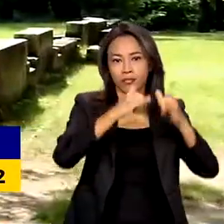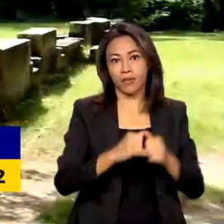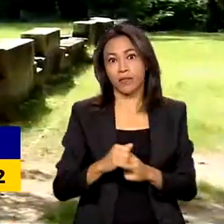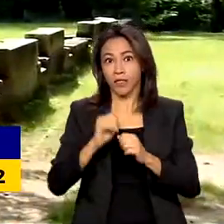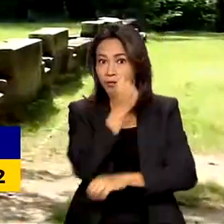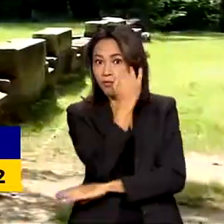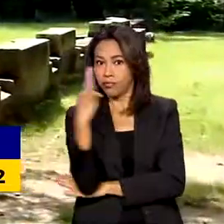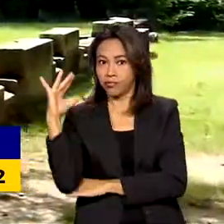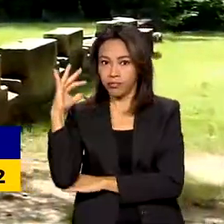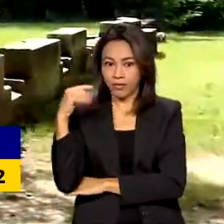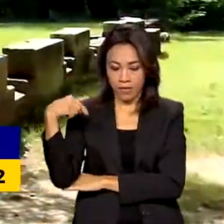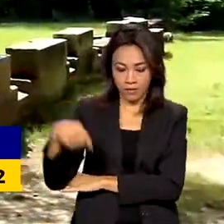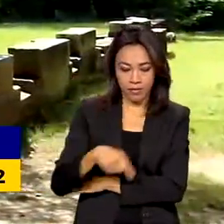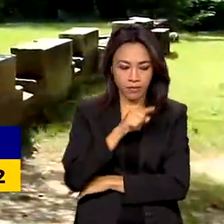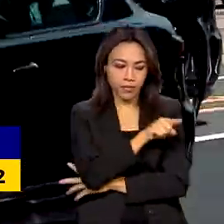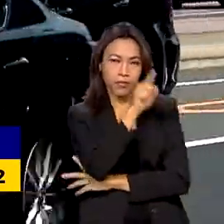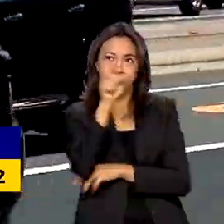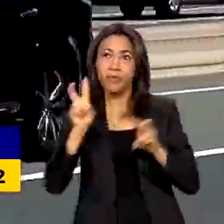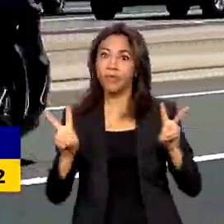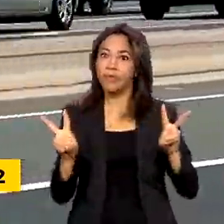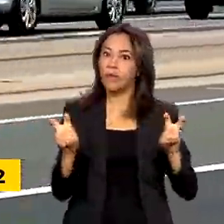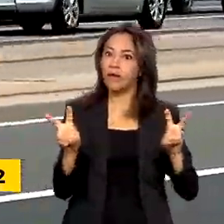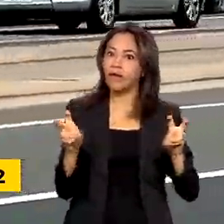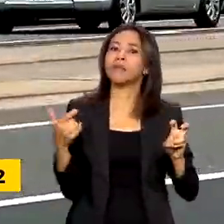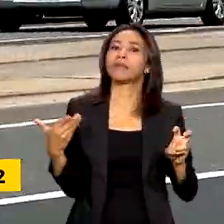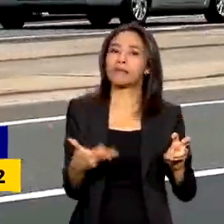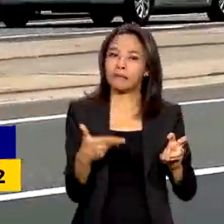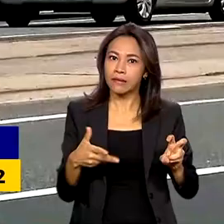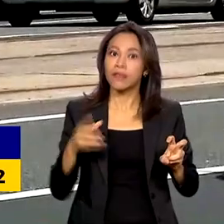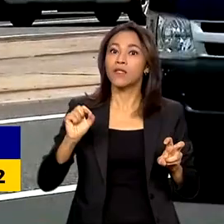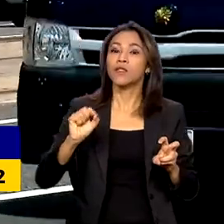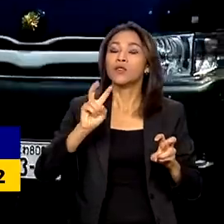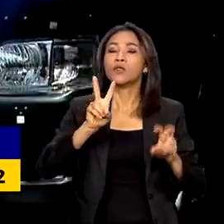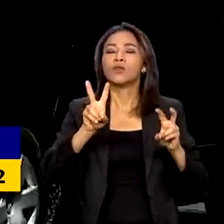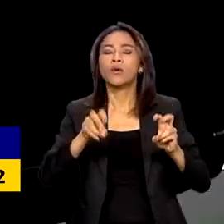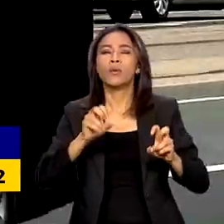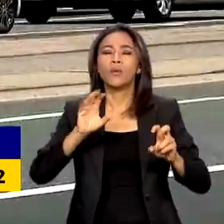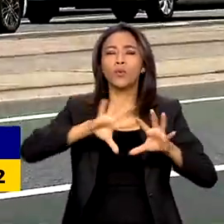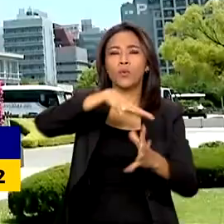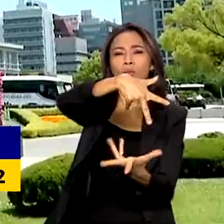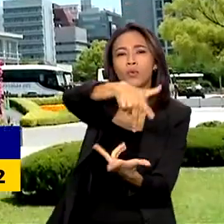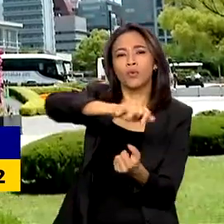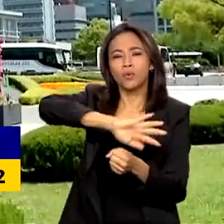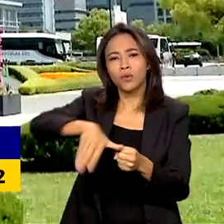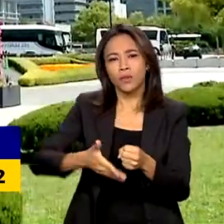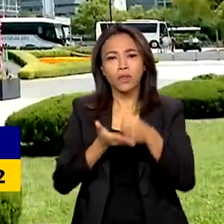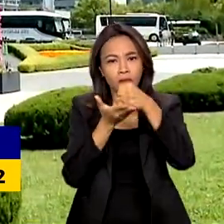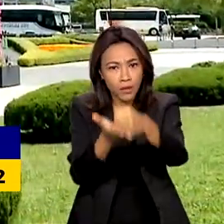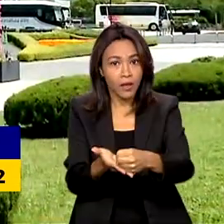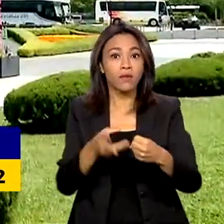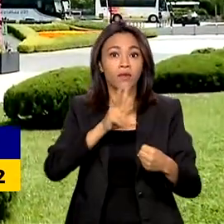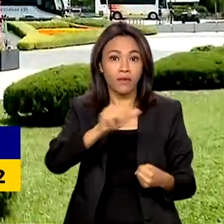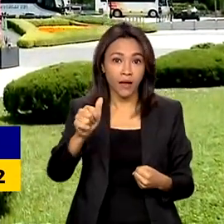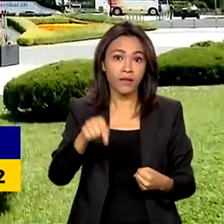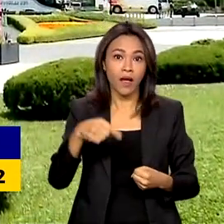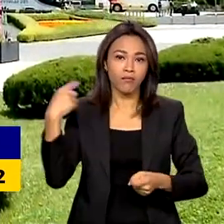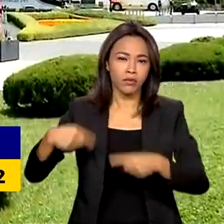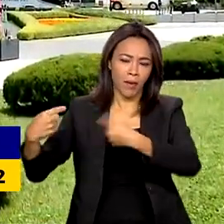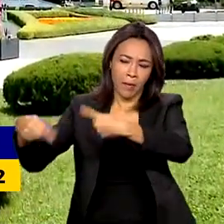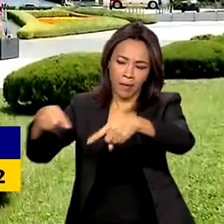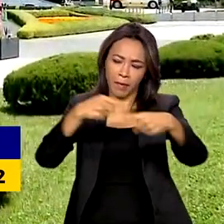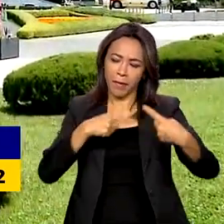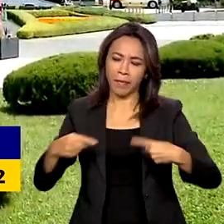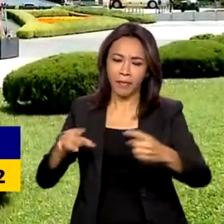ambiente. Temas indispensáveis quando se discute a construção de um mundo sustentável e que estarão presentes na cúpula